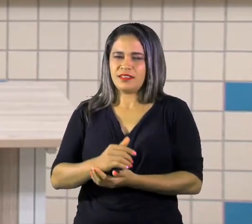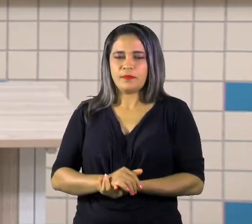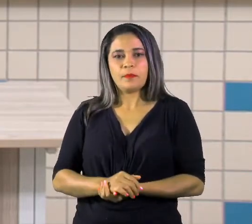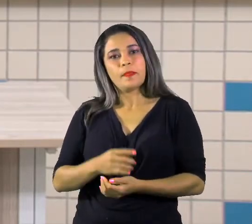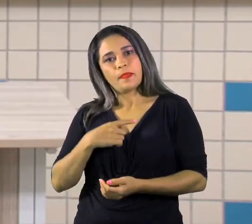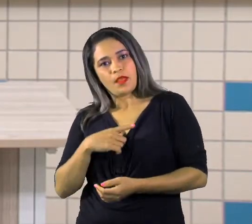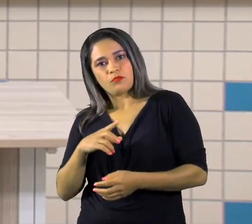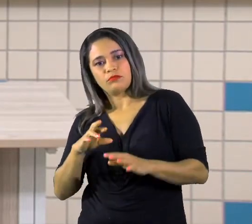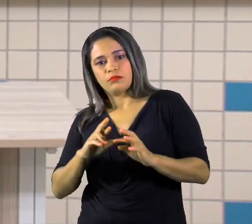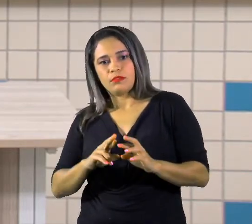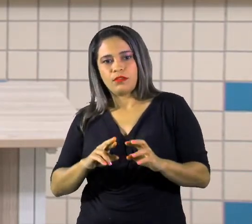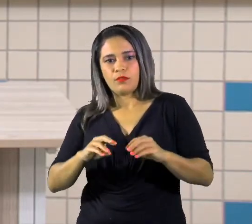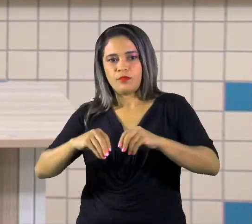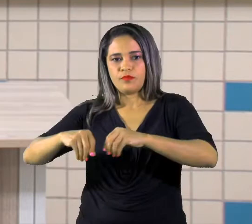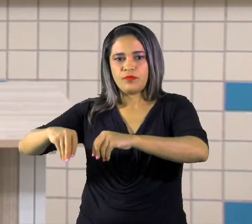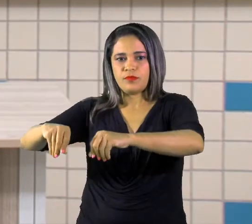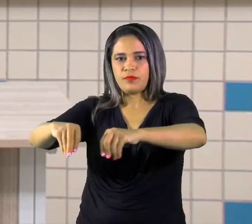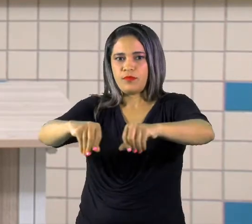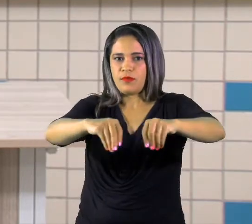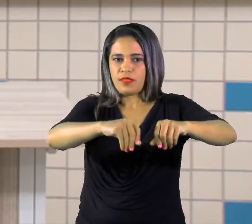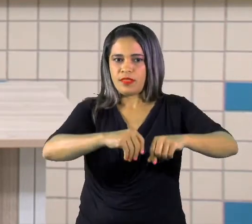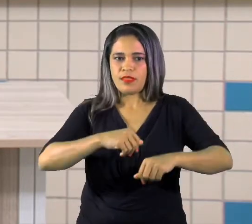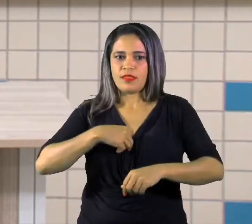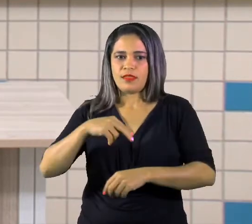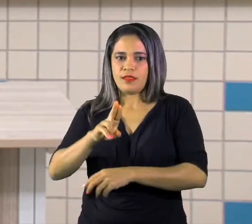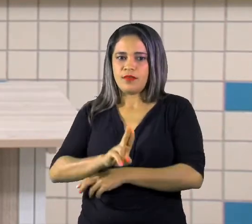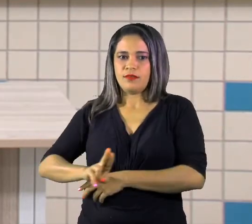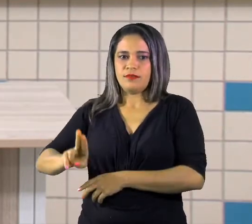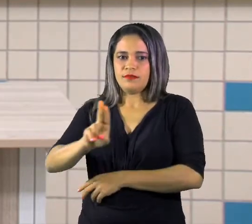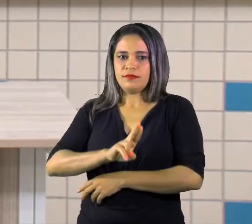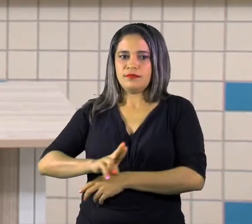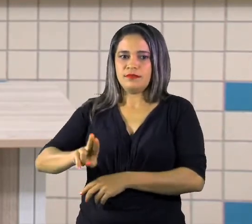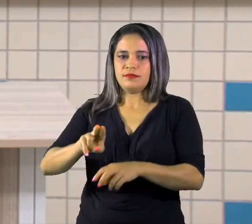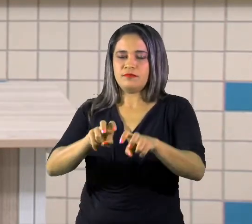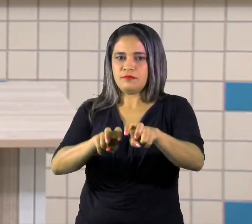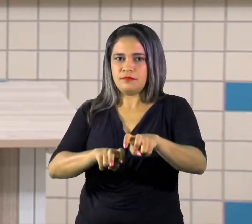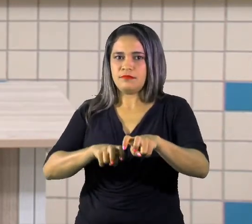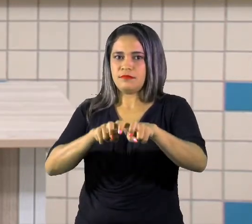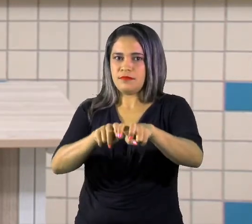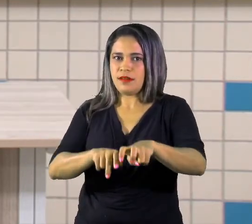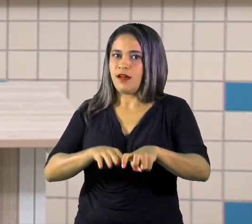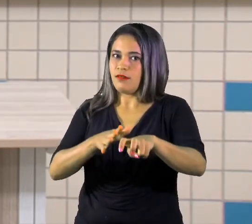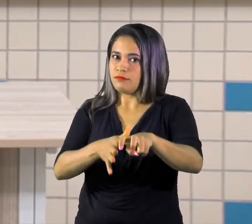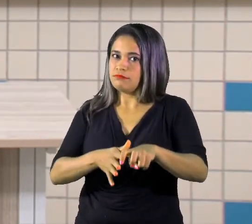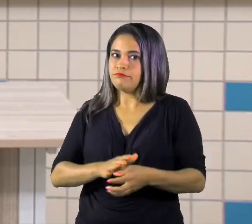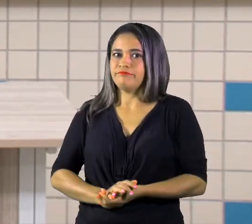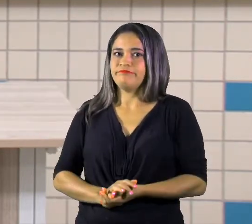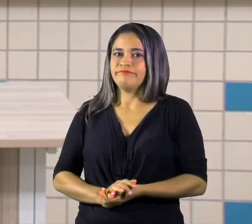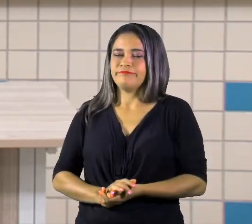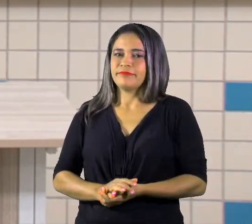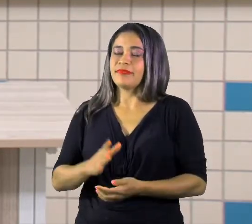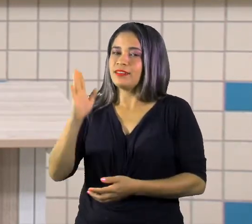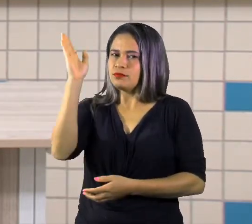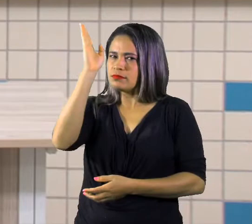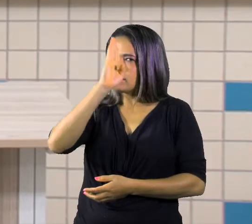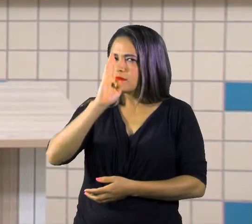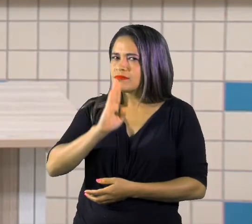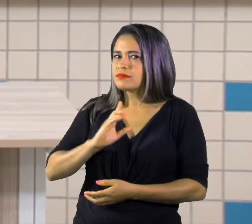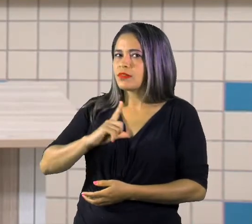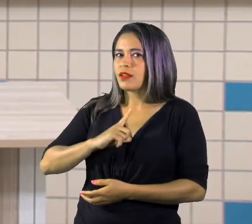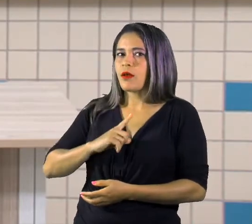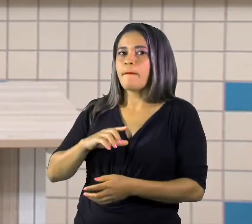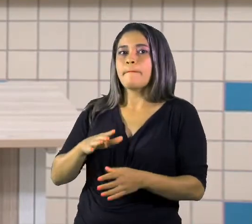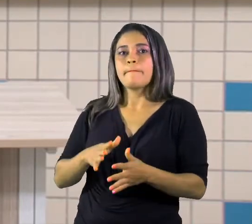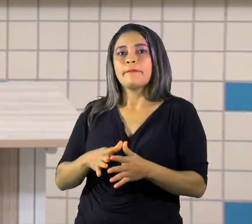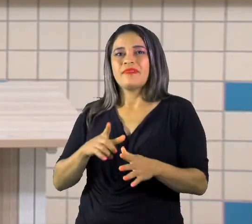uma diferença. Um outro fator de diferença muito importante entre os Estados Unidos e o Brasil é a